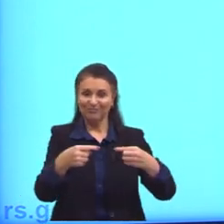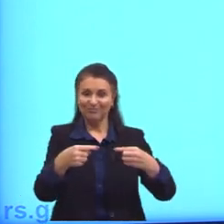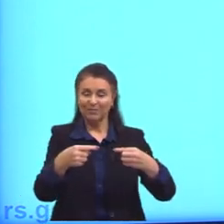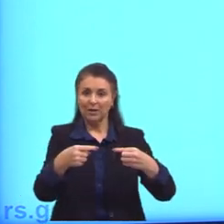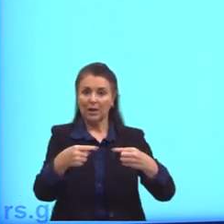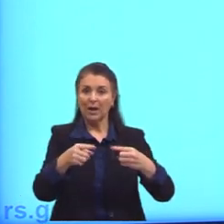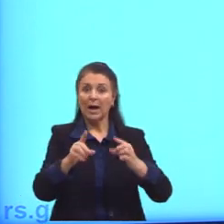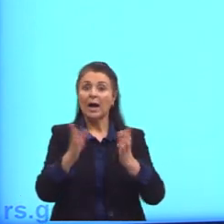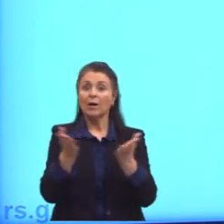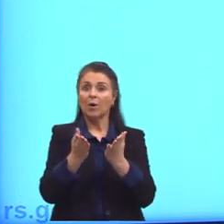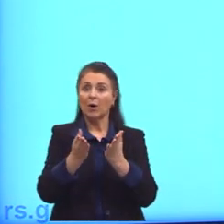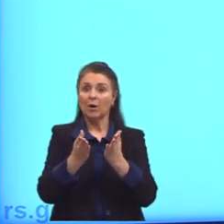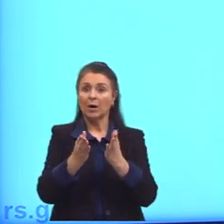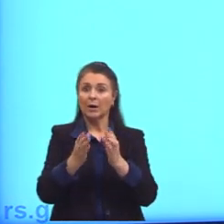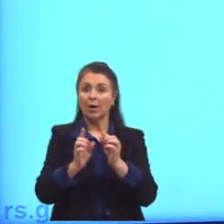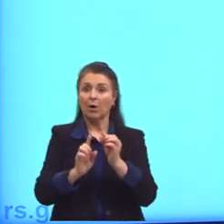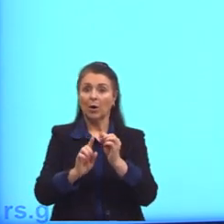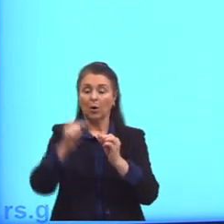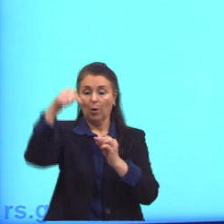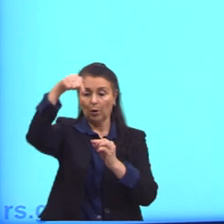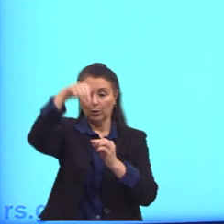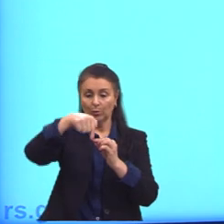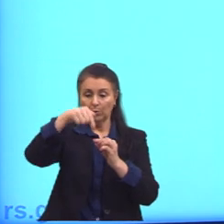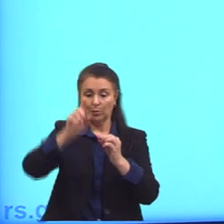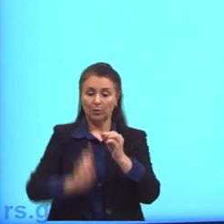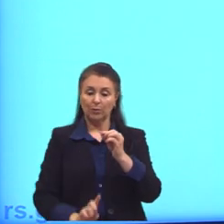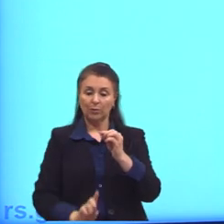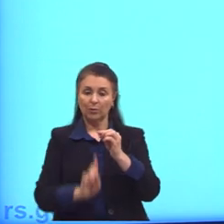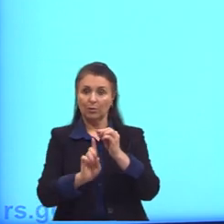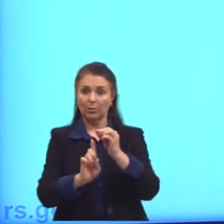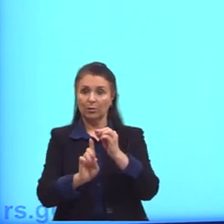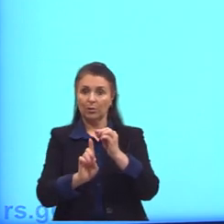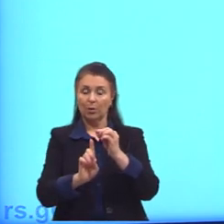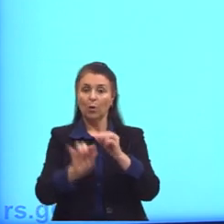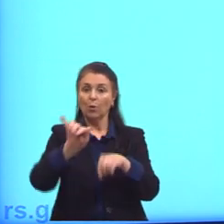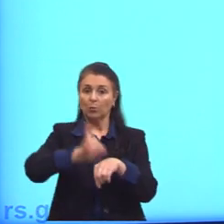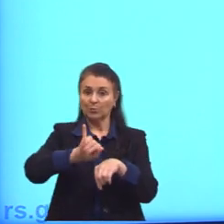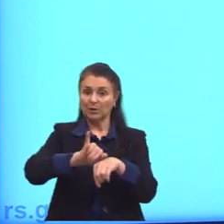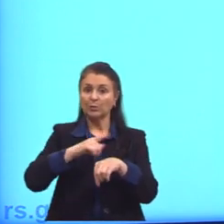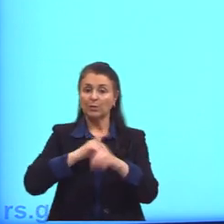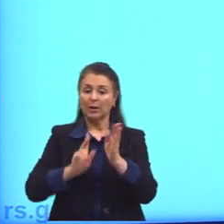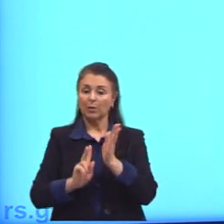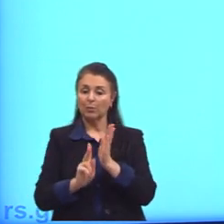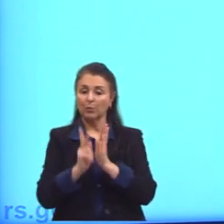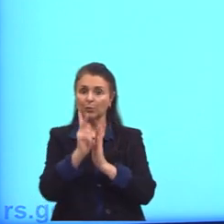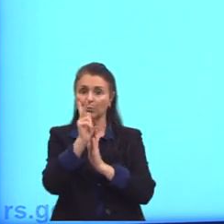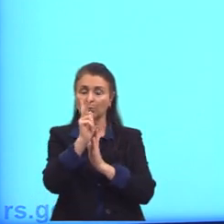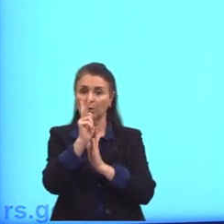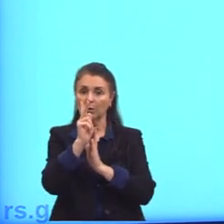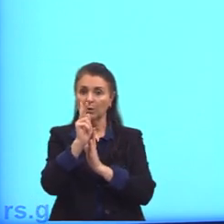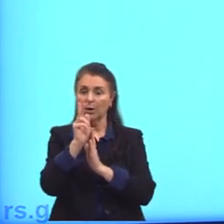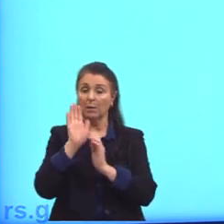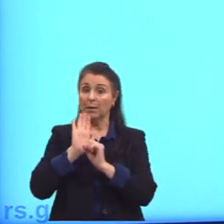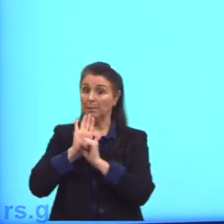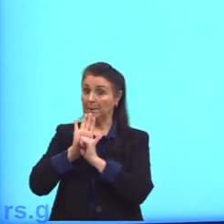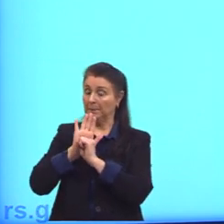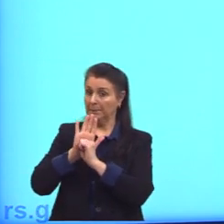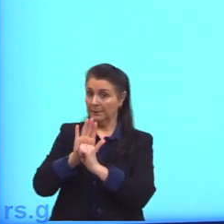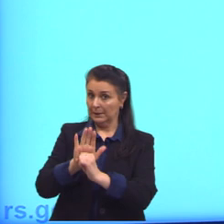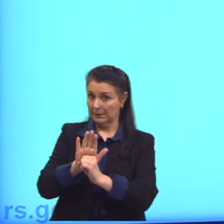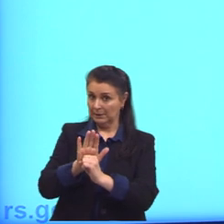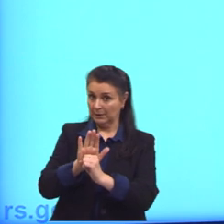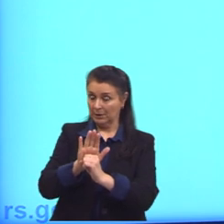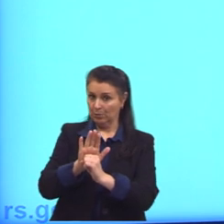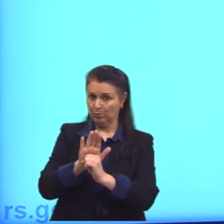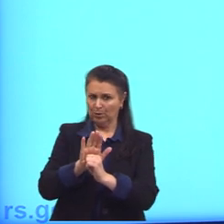vertical o que que acontece esse objeto ele tem uma certa altura né e a gente viu o que pressão o